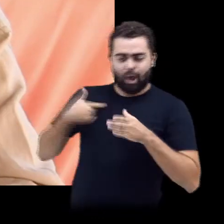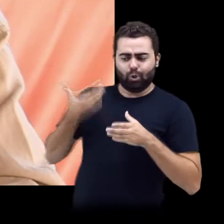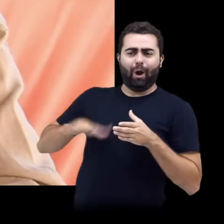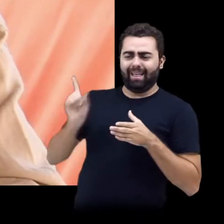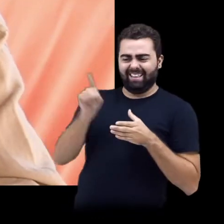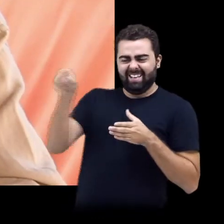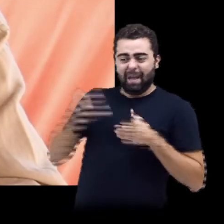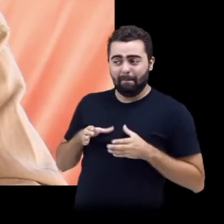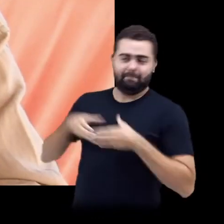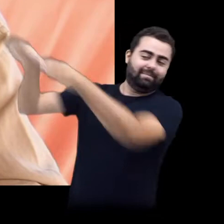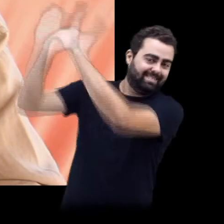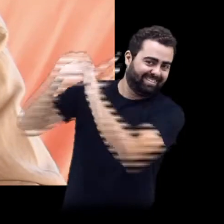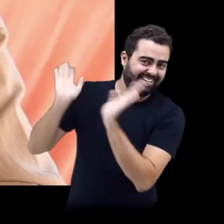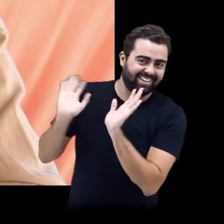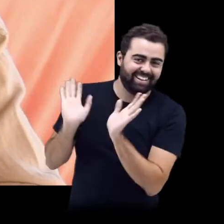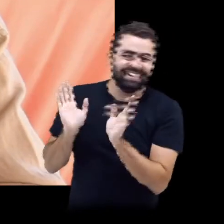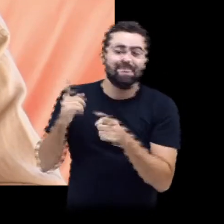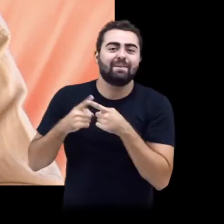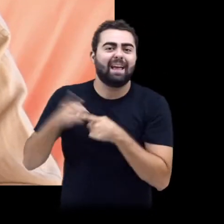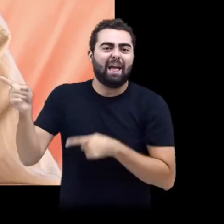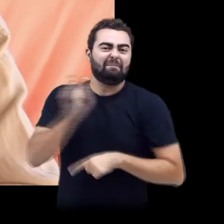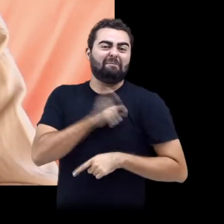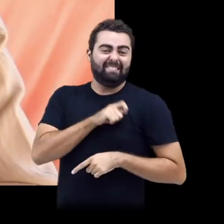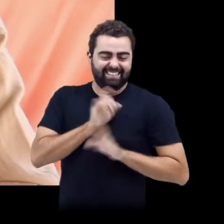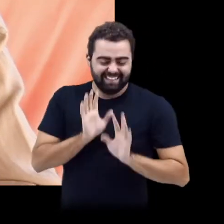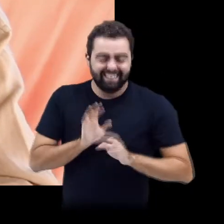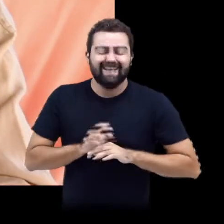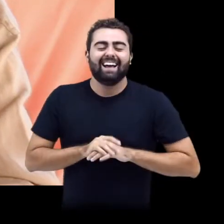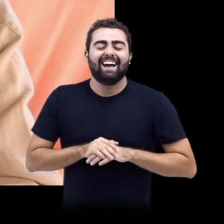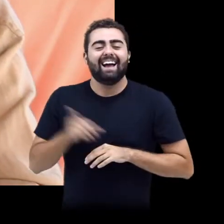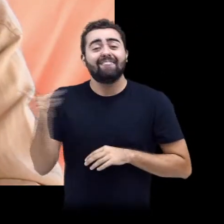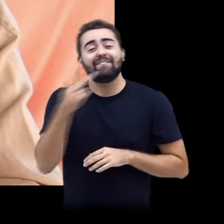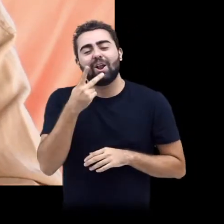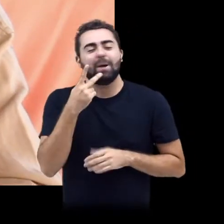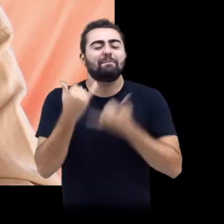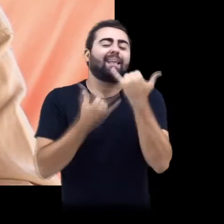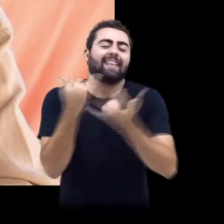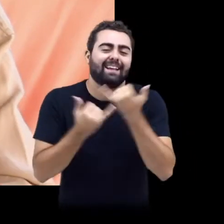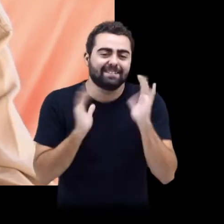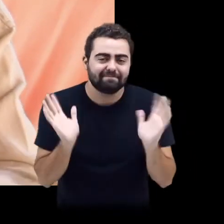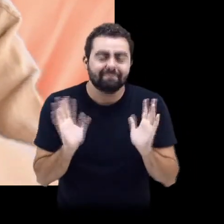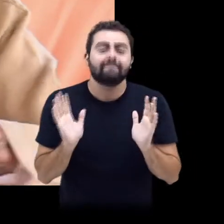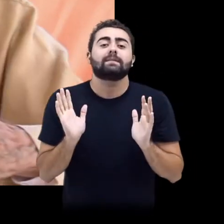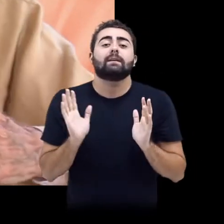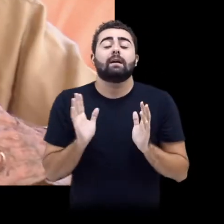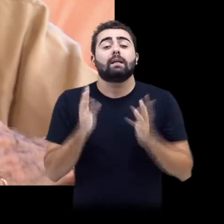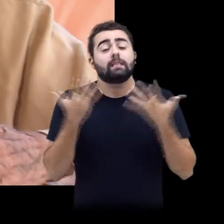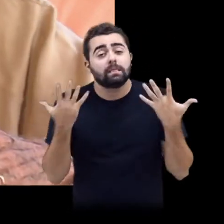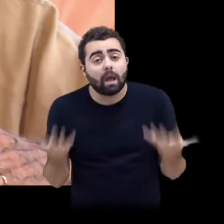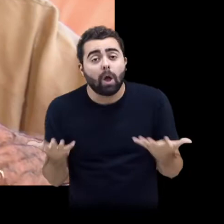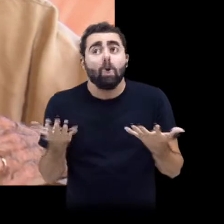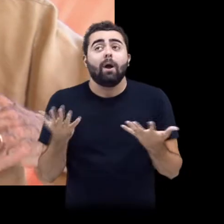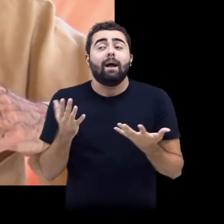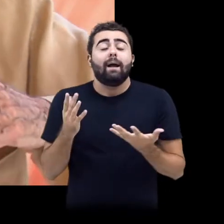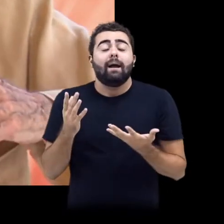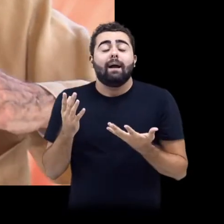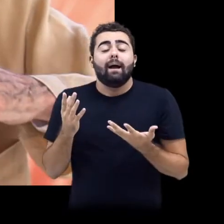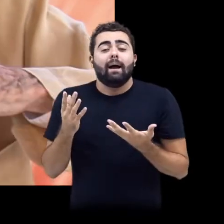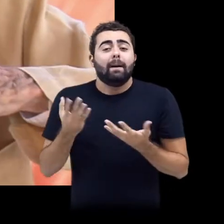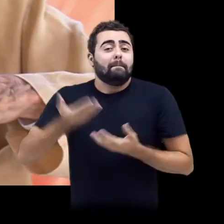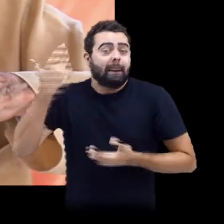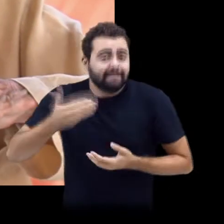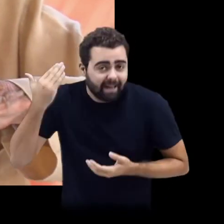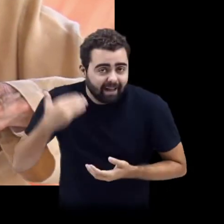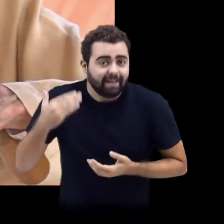era ele, né? Aí ele disse, ele estava telefonando, porque quando ele estava aqui em casa, minha